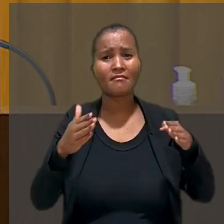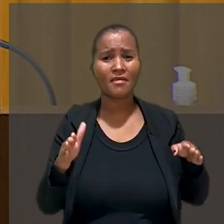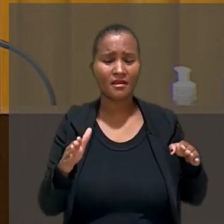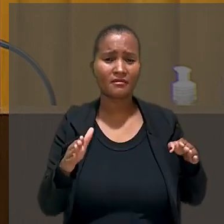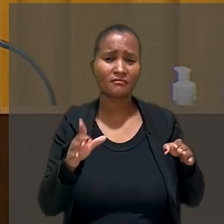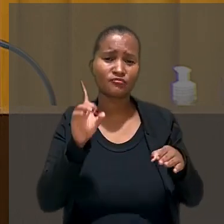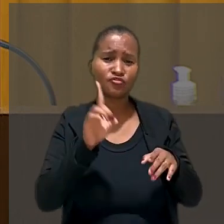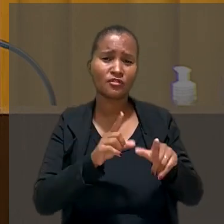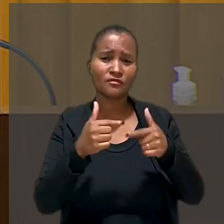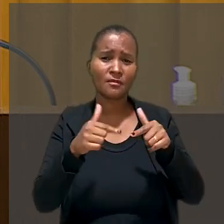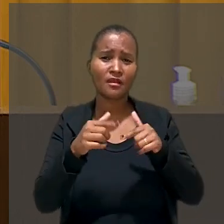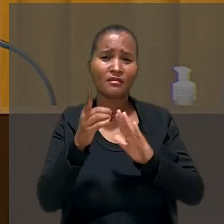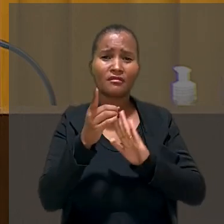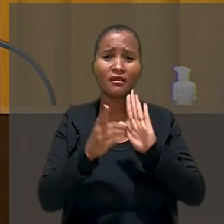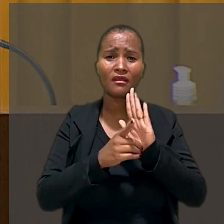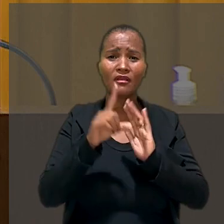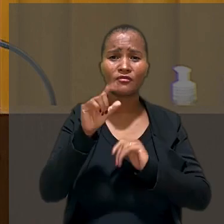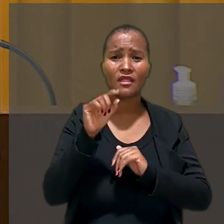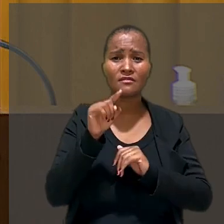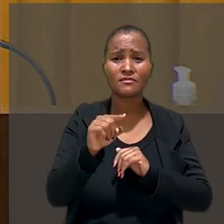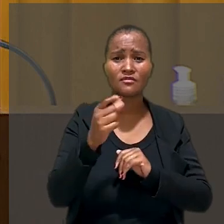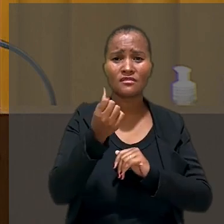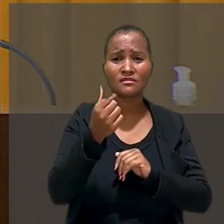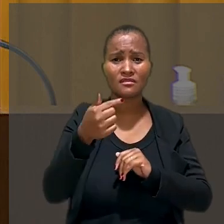incorporada ao direito brasileiro pelo Decreto